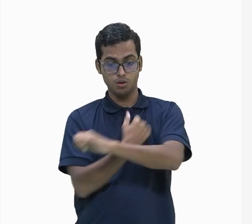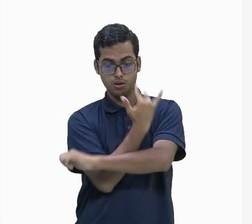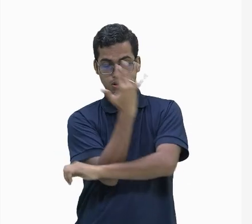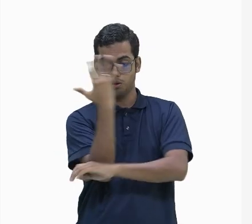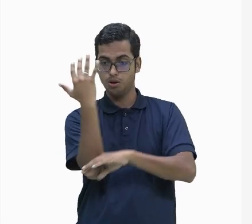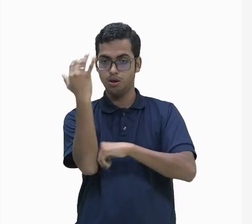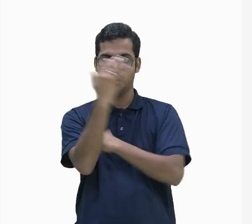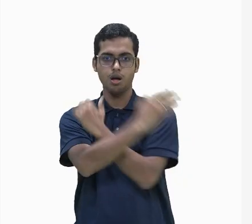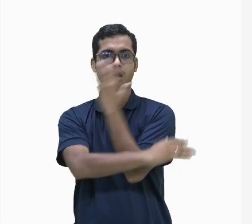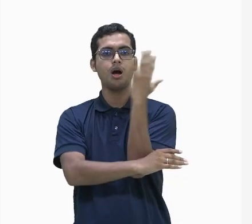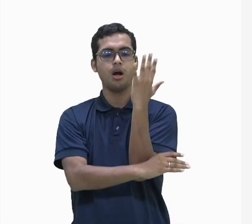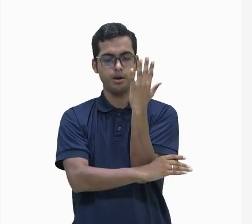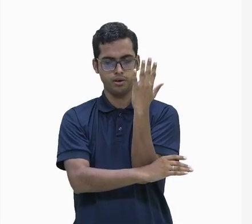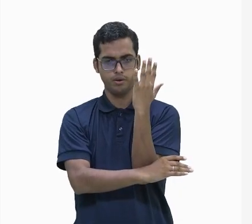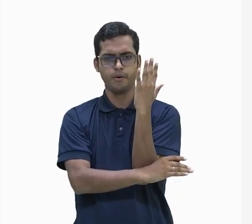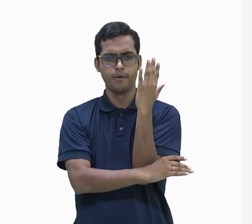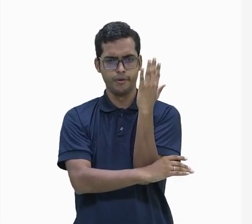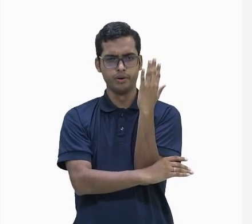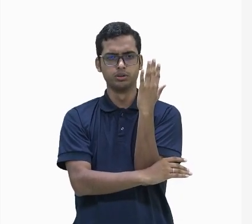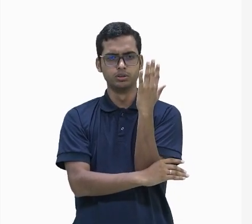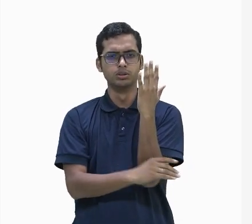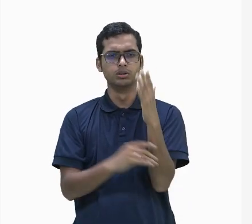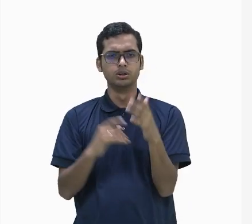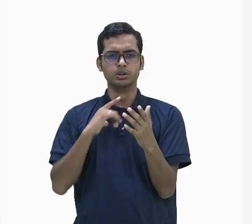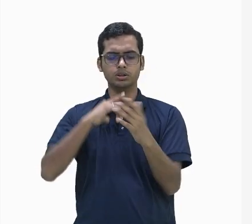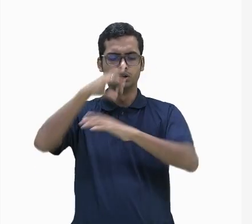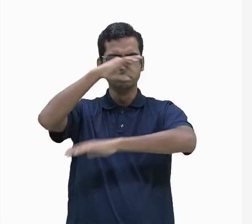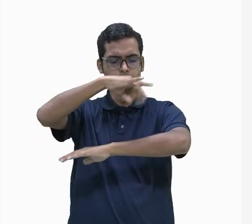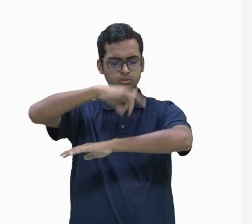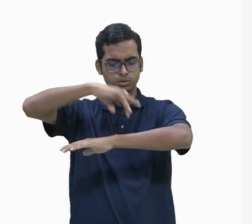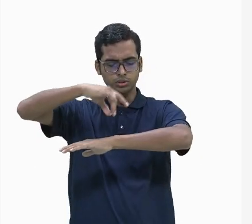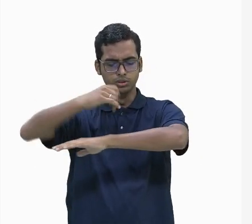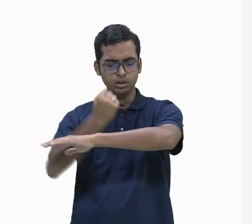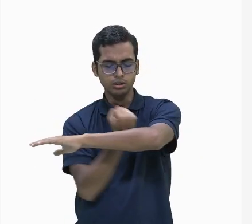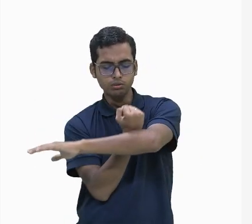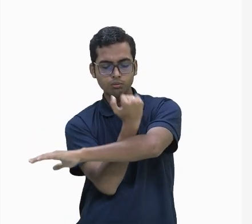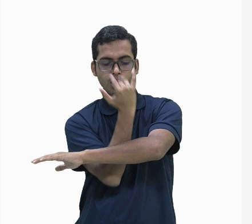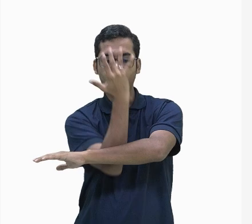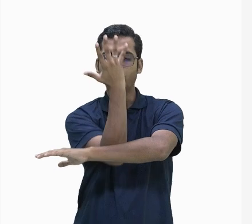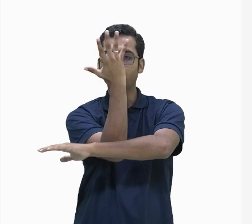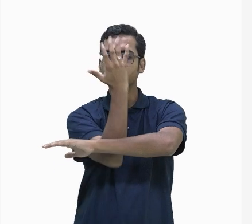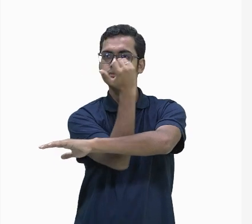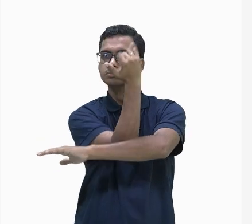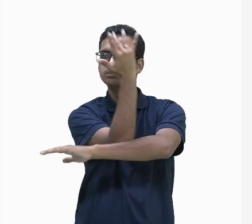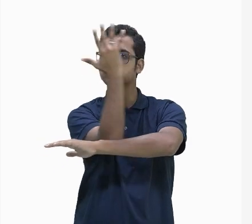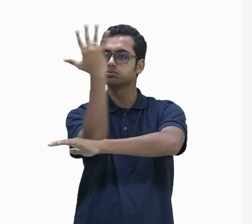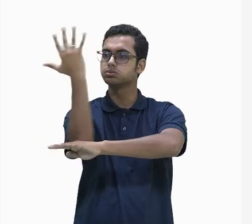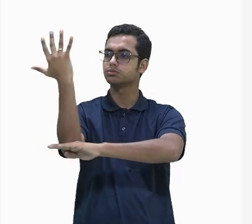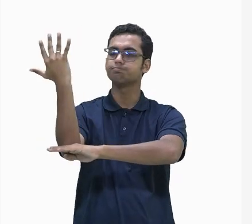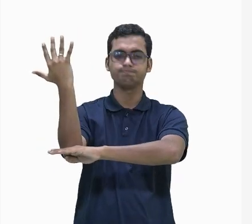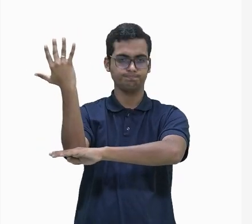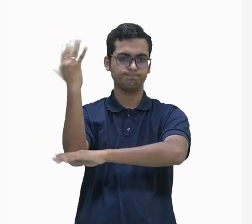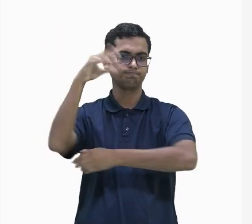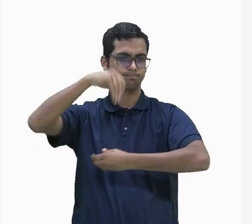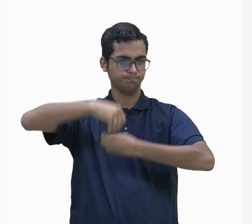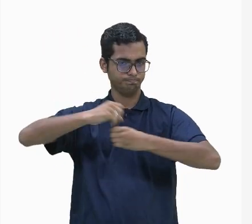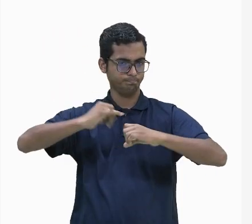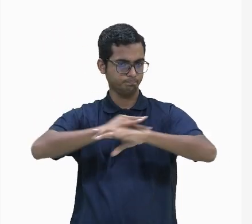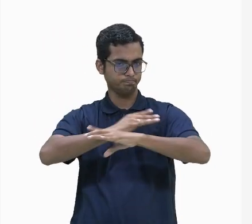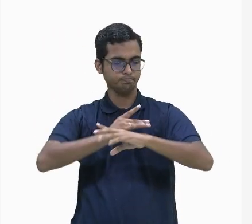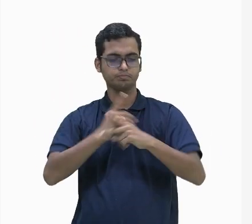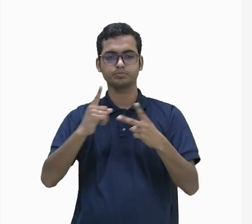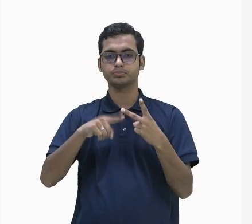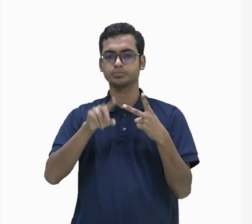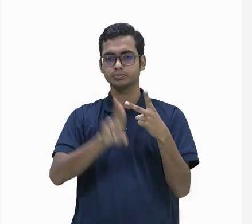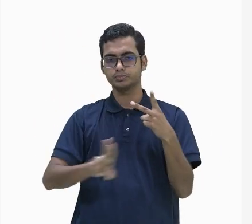projetos de urbanização, de arborização dentro das cidades, a utilização de